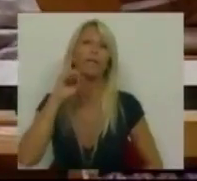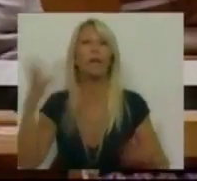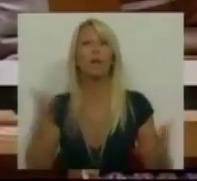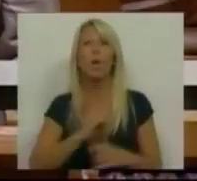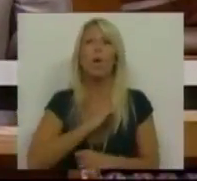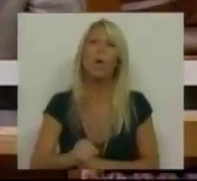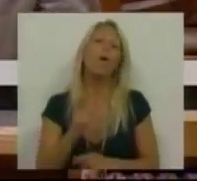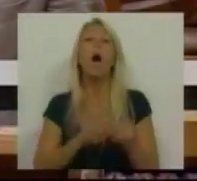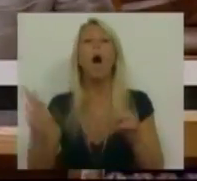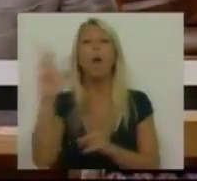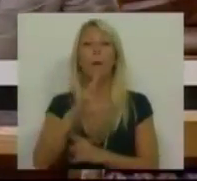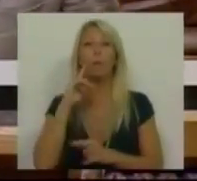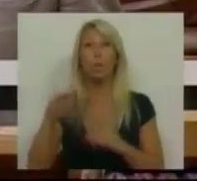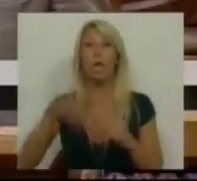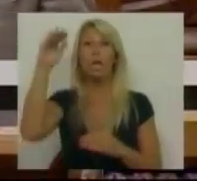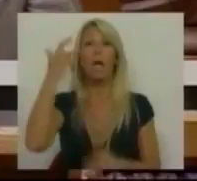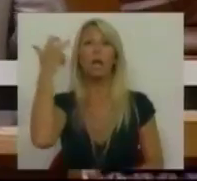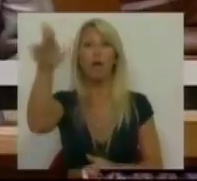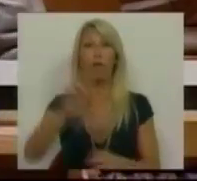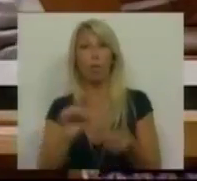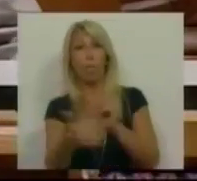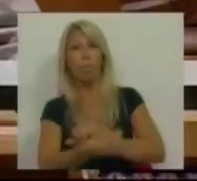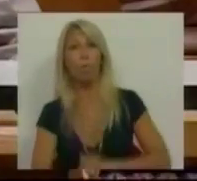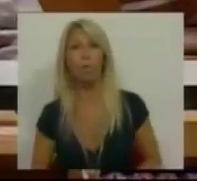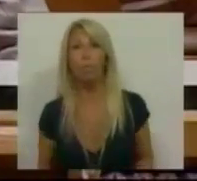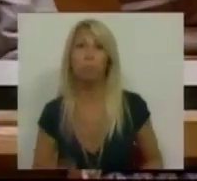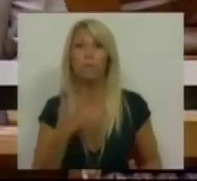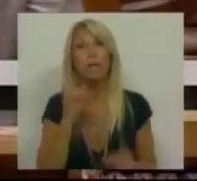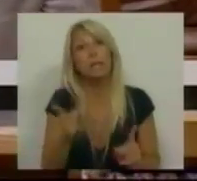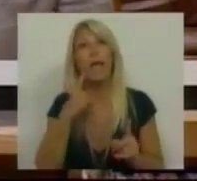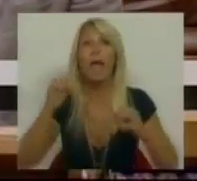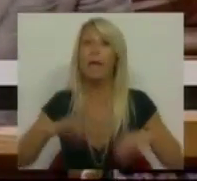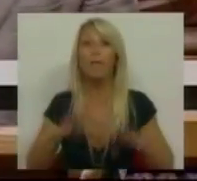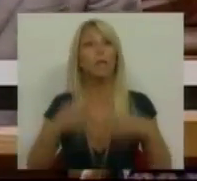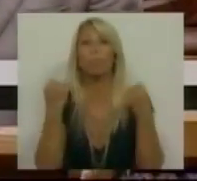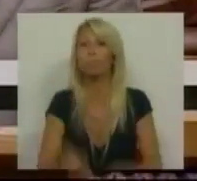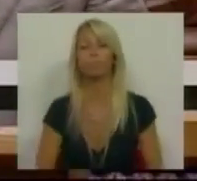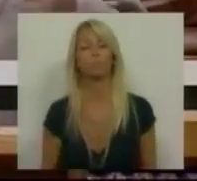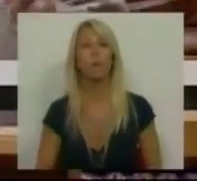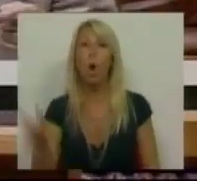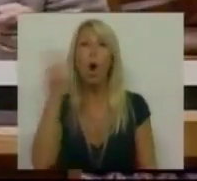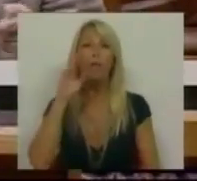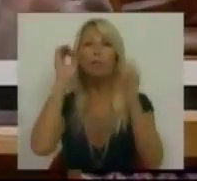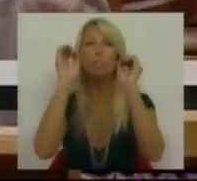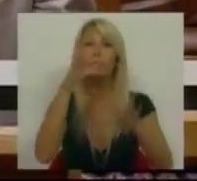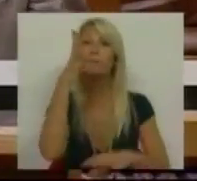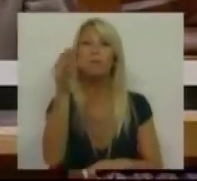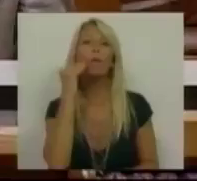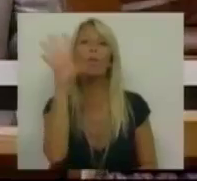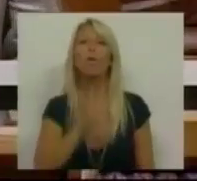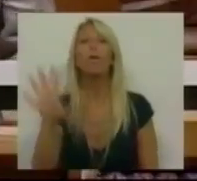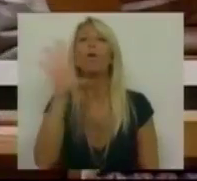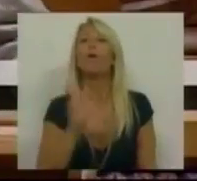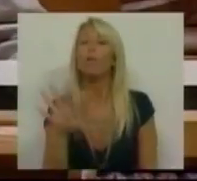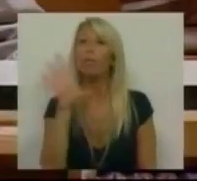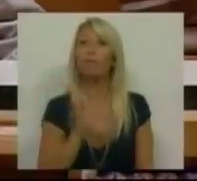aumento da idade de reforma. Pelo contrário, já a consideram inevitável. Não ouvimos nada a dizer sobre a forma como será,